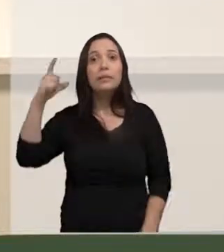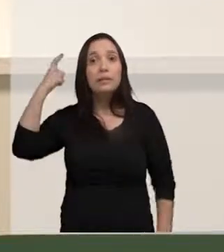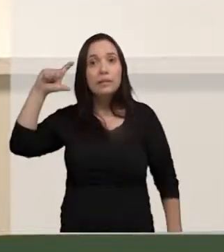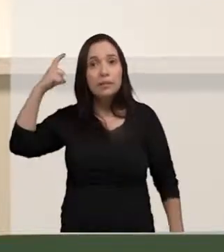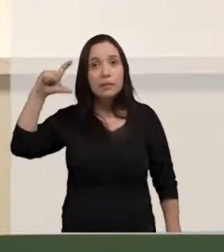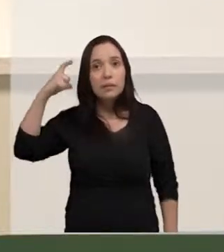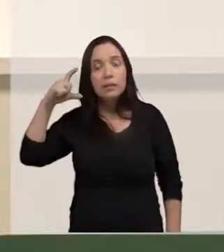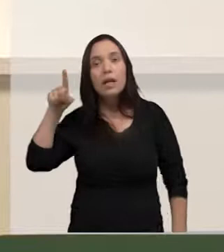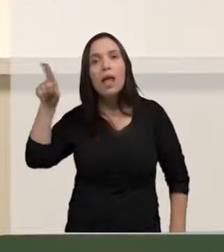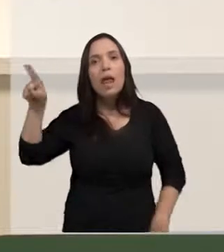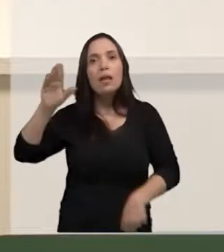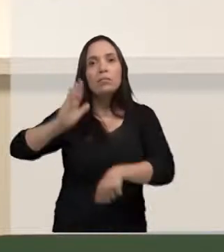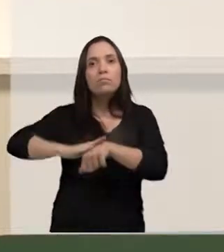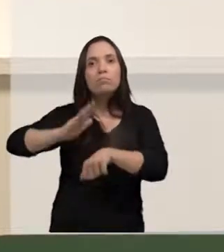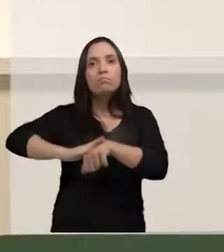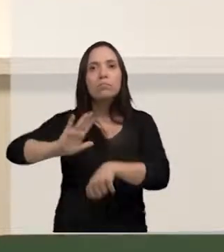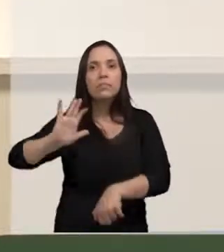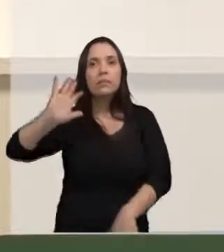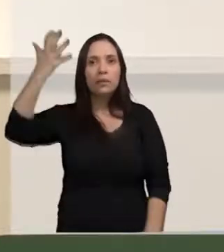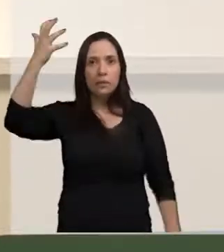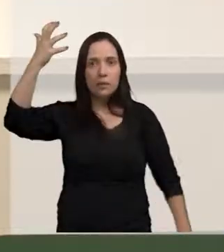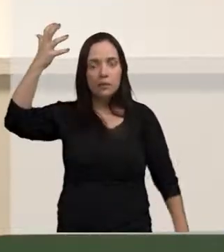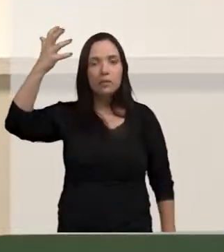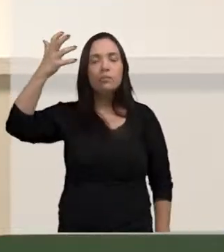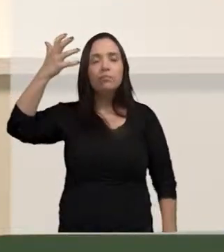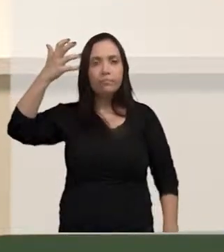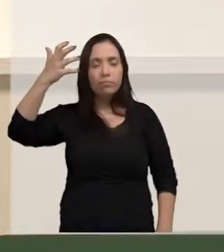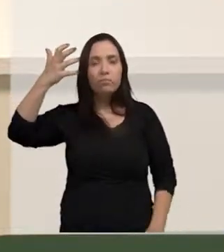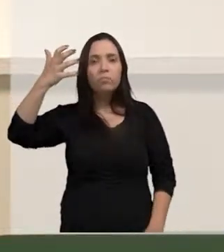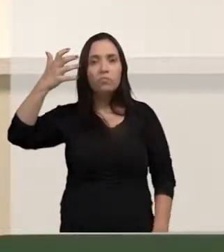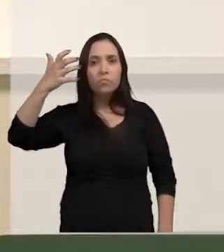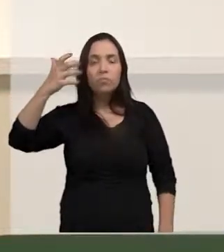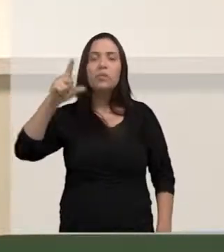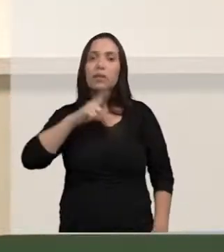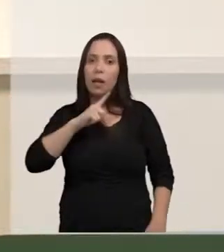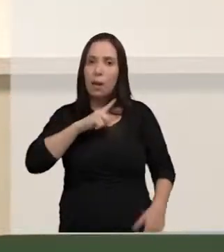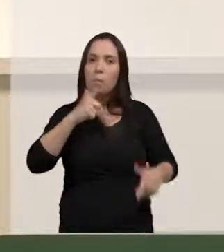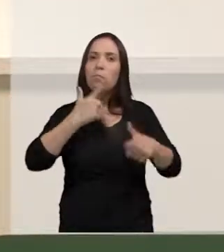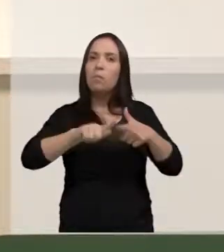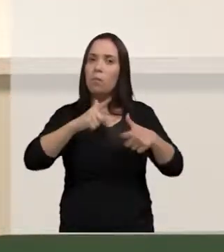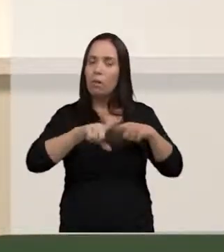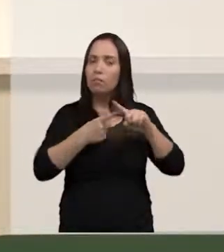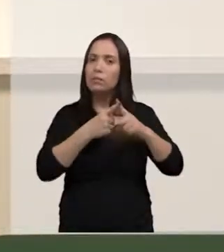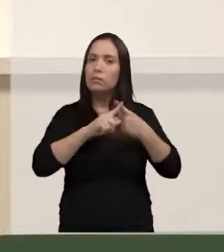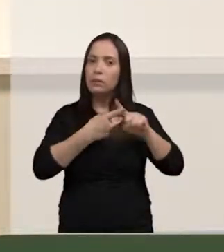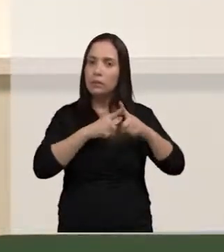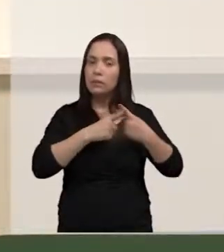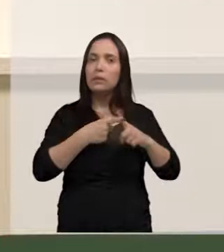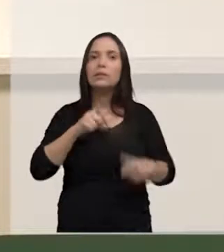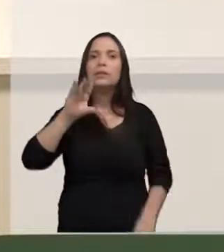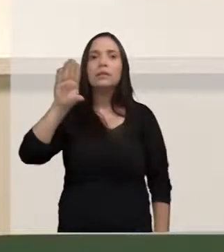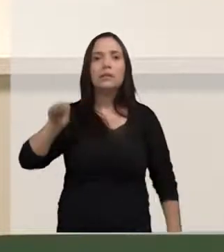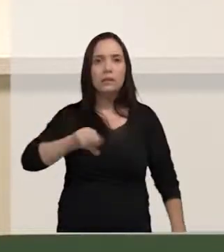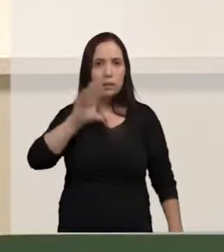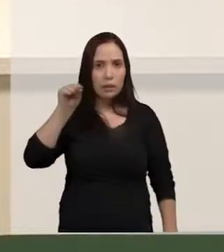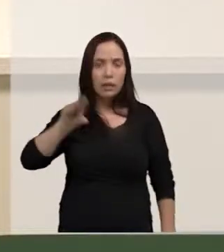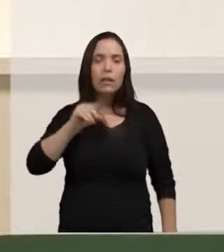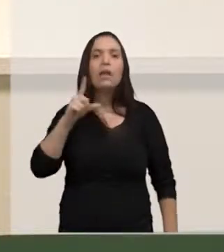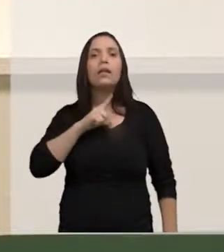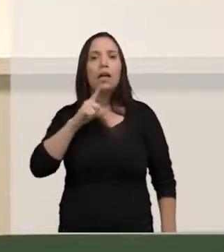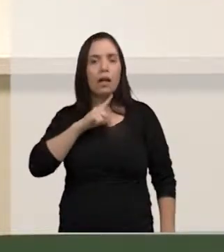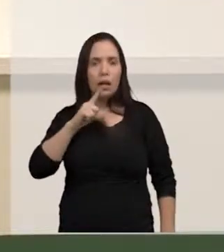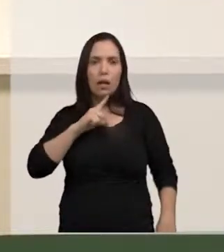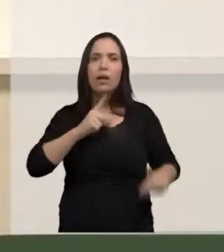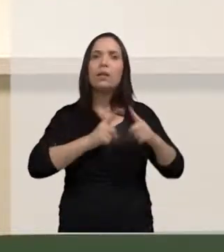Cid Gomes, que decidiu isso com problemas até com o Ciro, porque o Ciro nem queria...